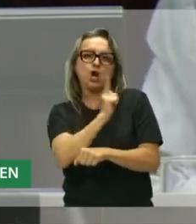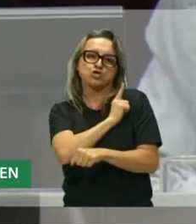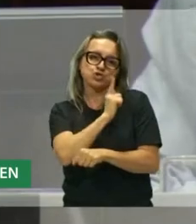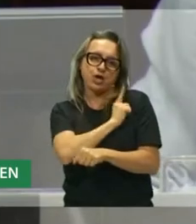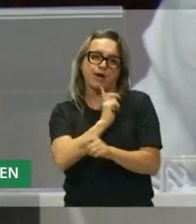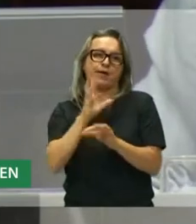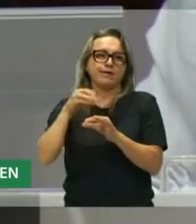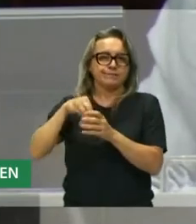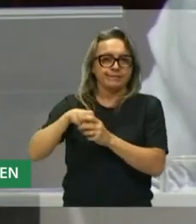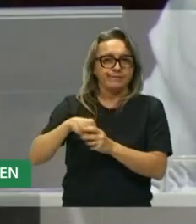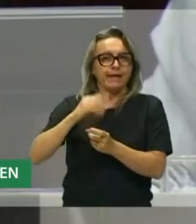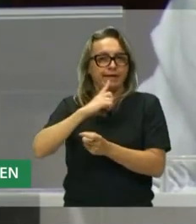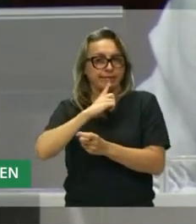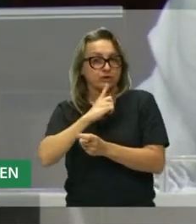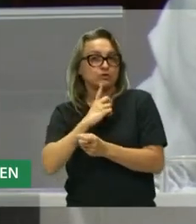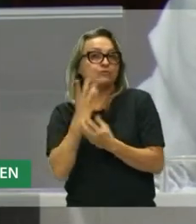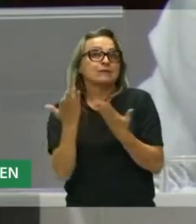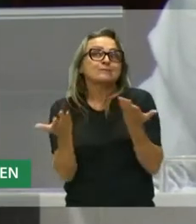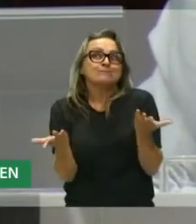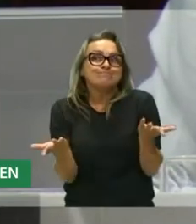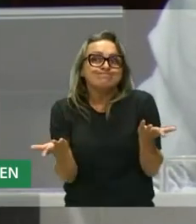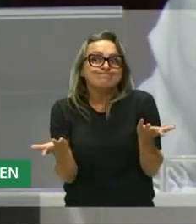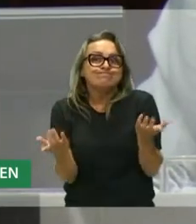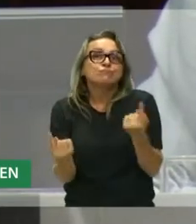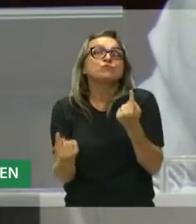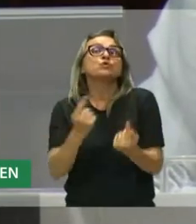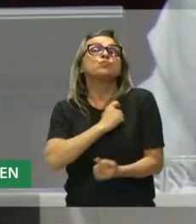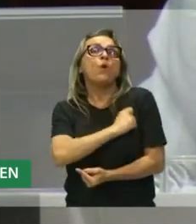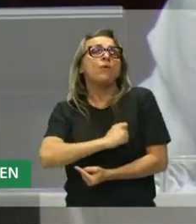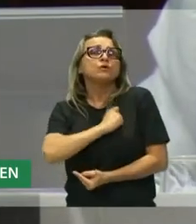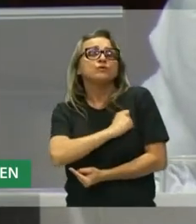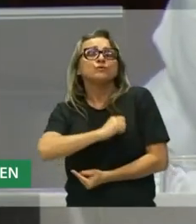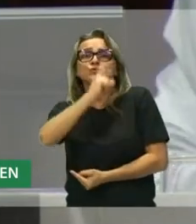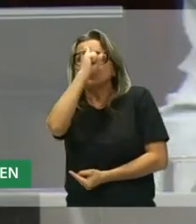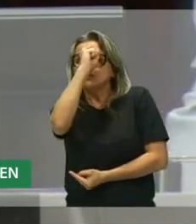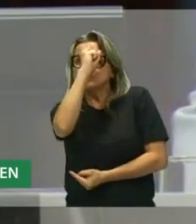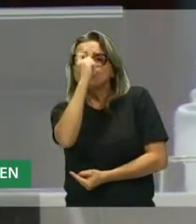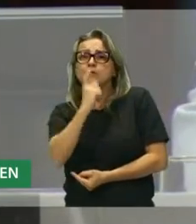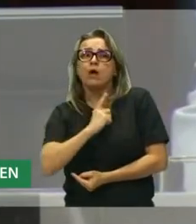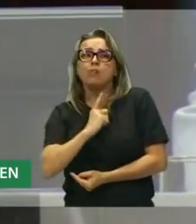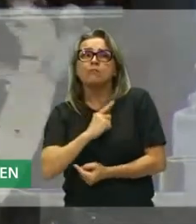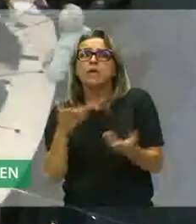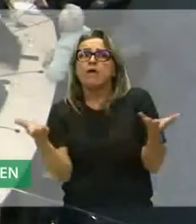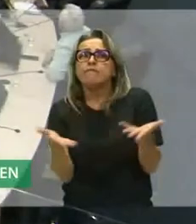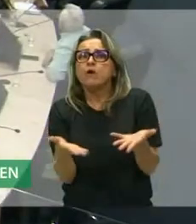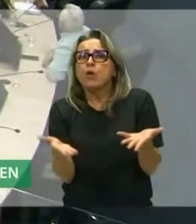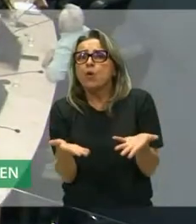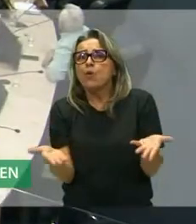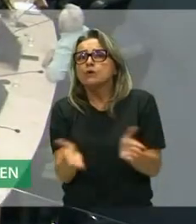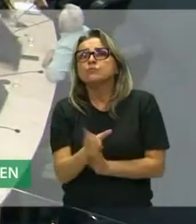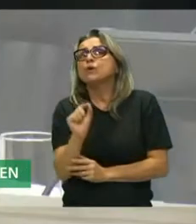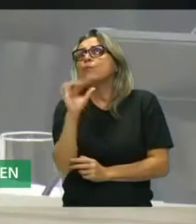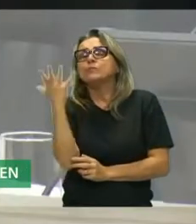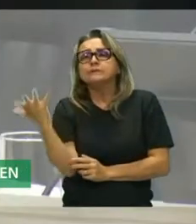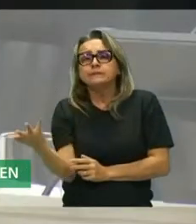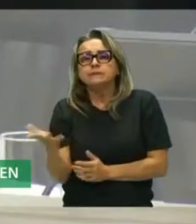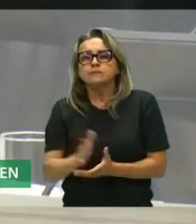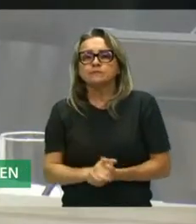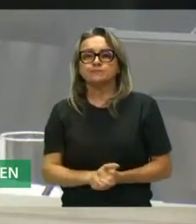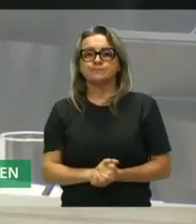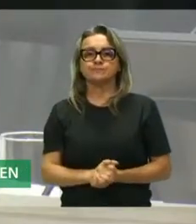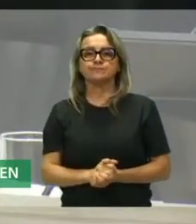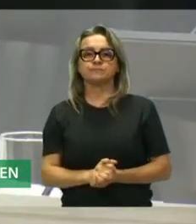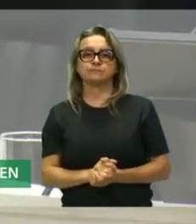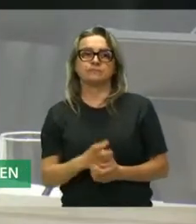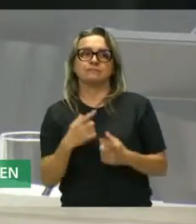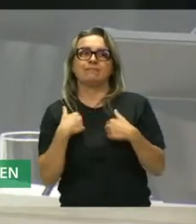houveram. Queria saber da senhora que atitude o hospital tomou até aqui ou que atitudes está tomando. Eu até sorri quando você fez